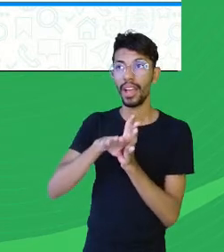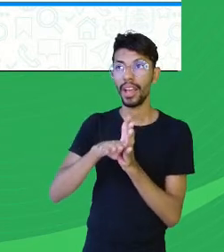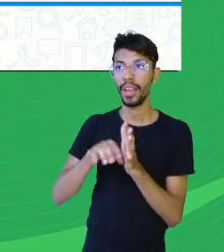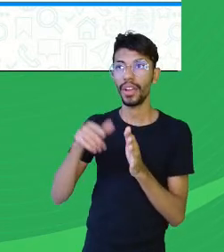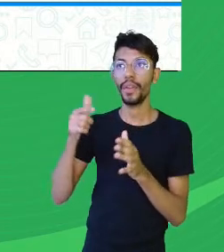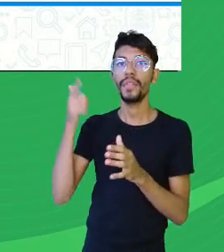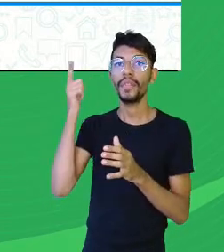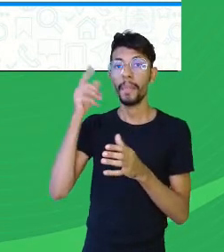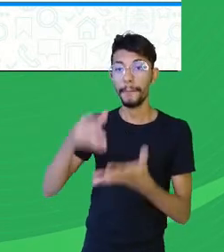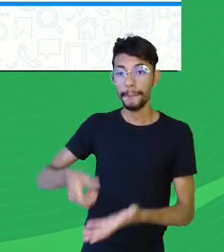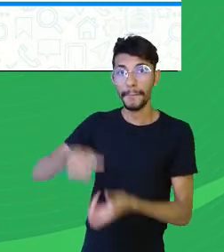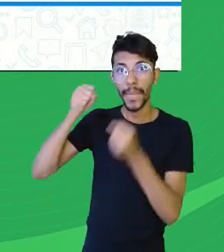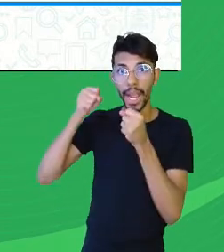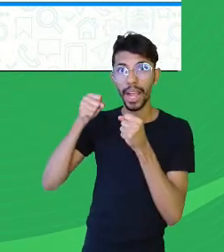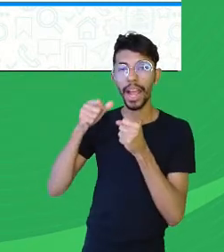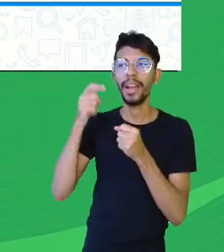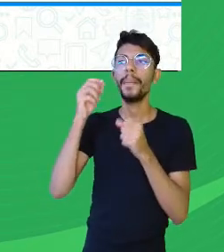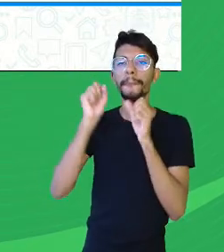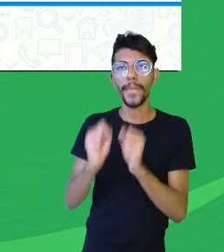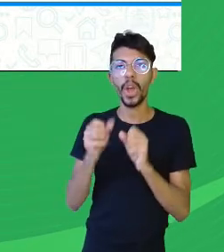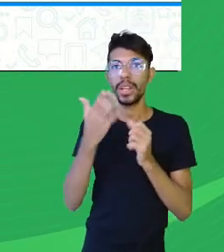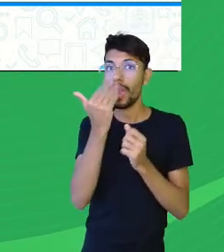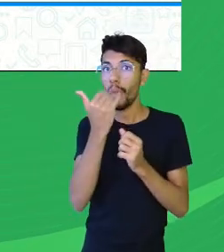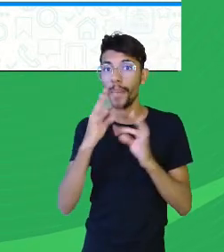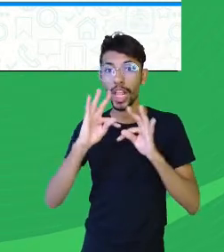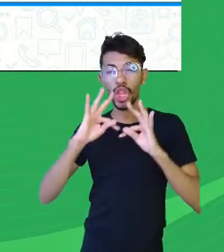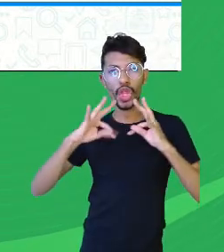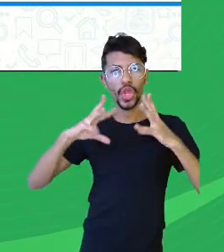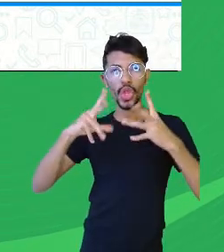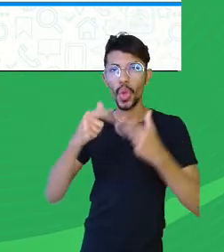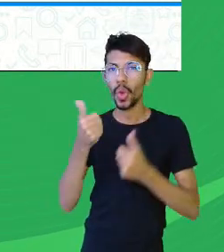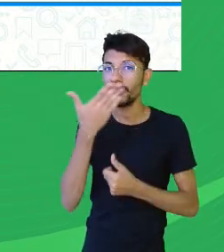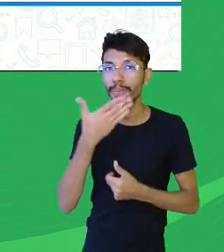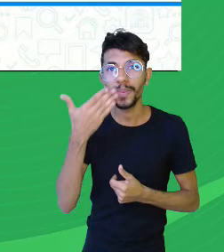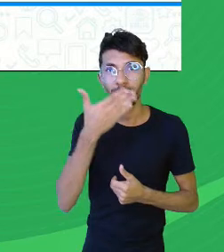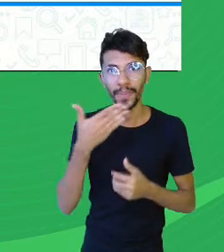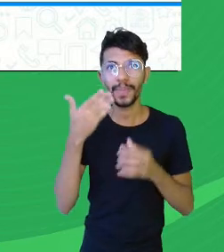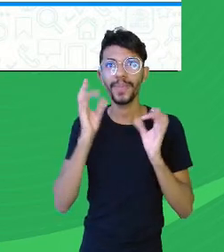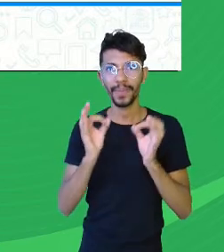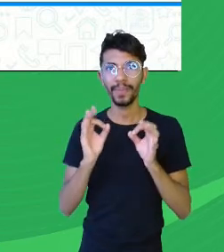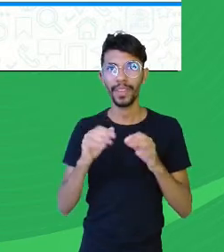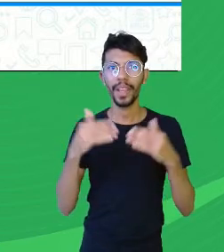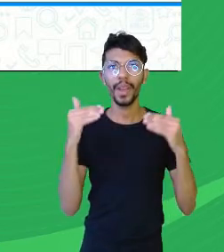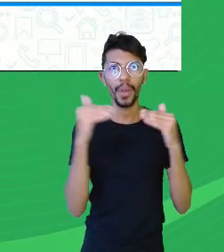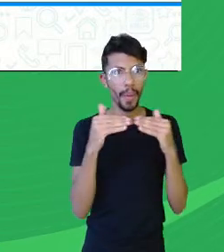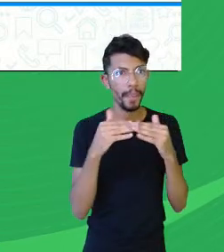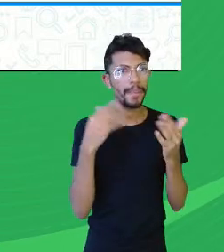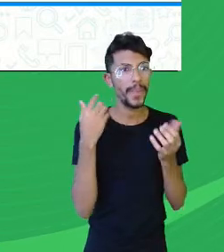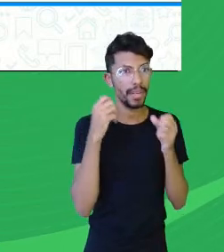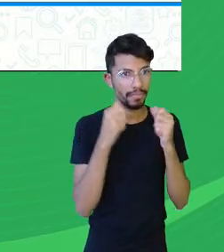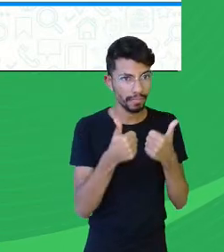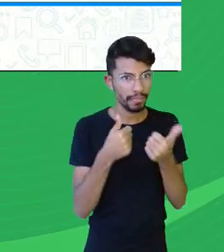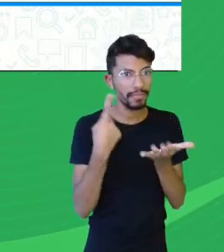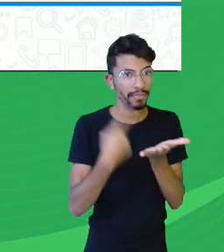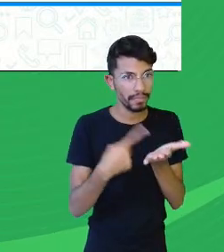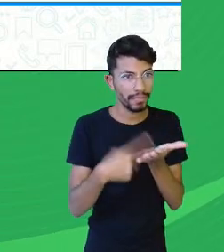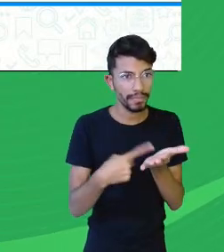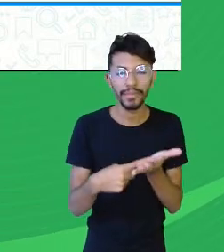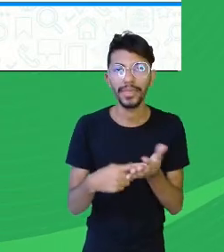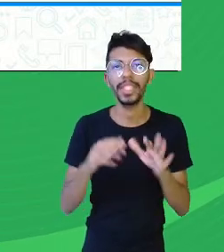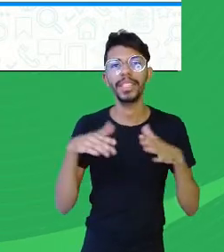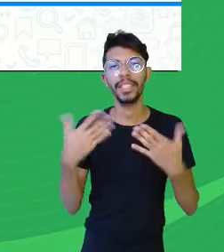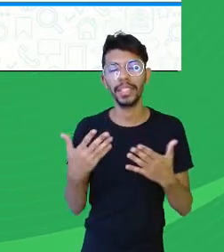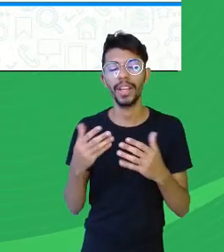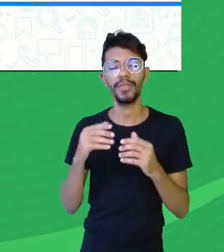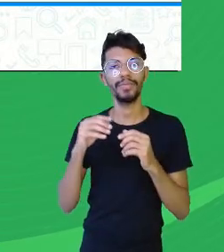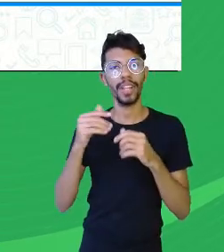comer todos os doces. Tá certo? Combinado assim? E as crianças concordaram. Se afastaram um pouquinho para